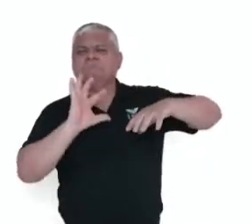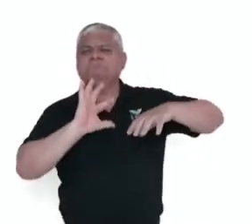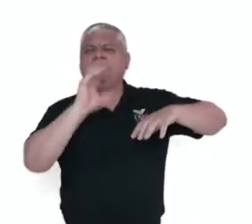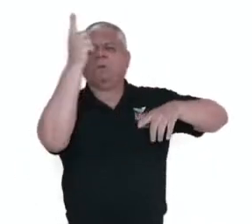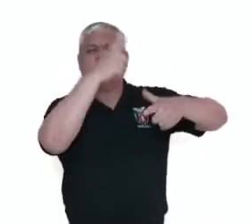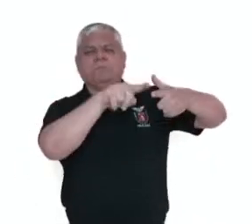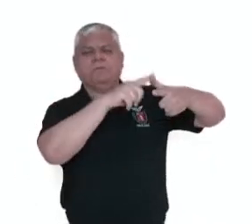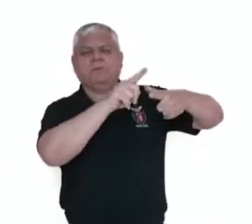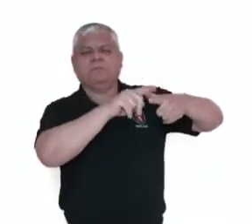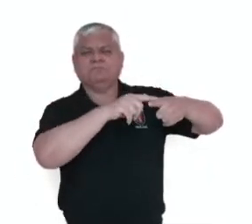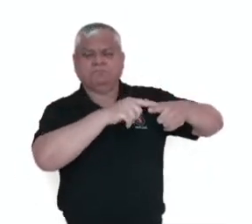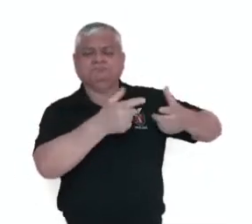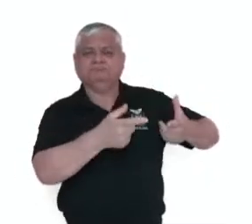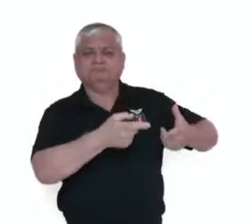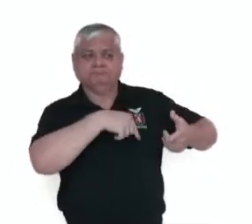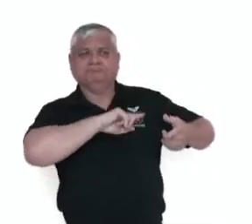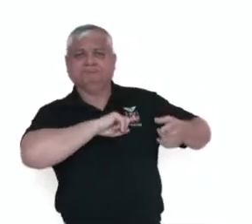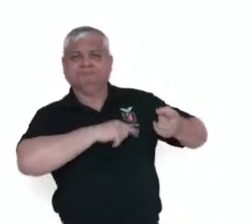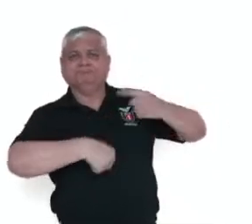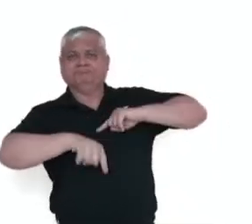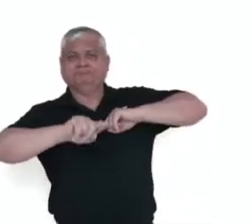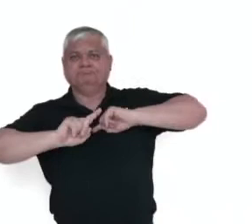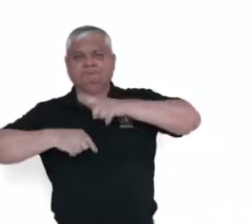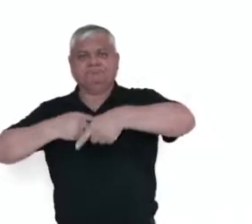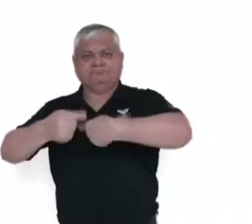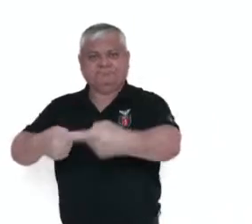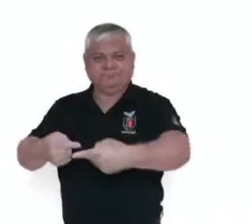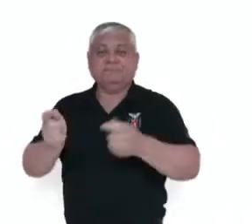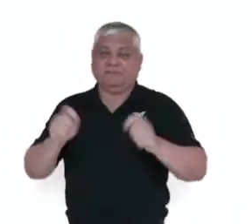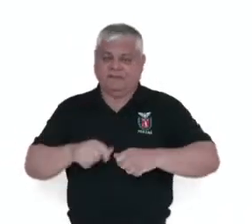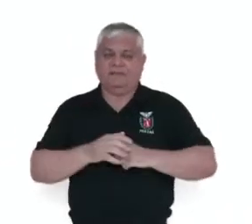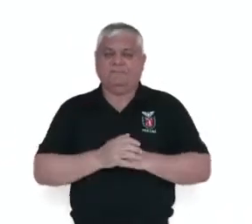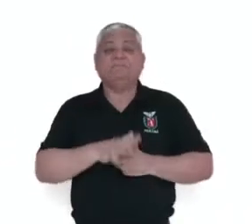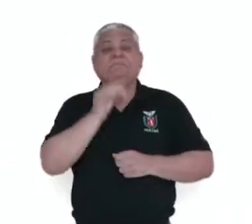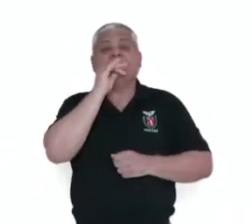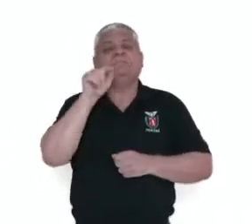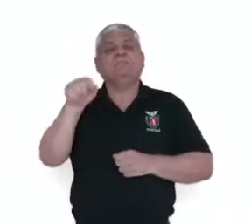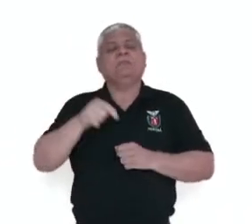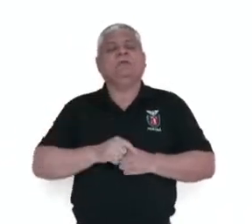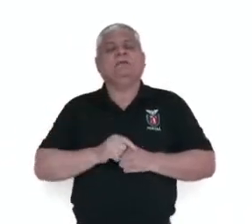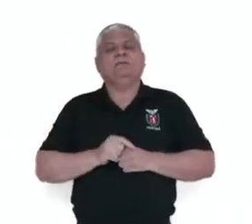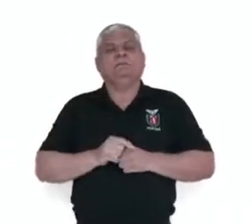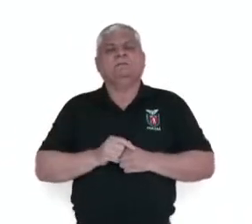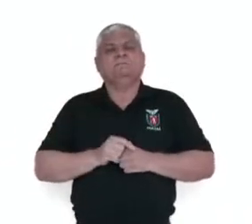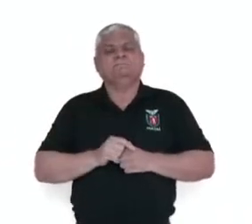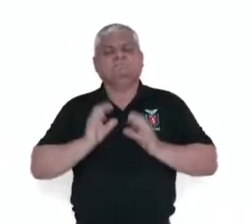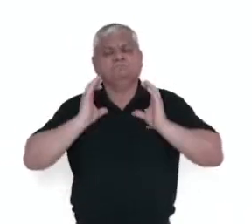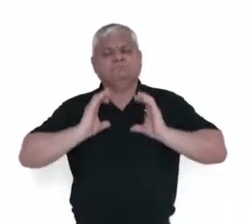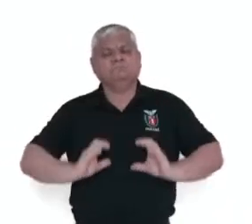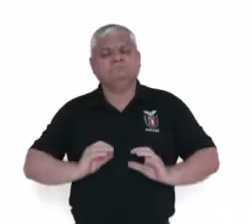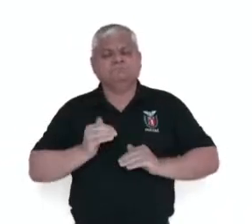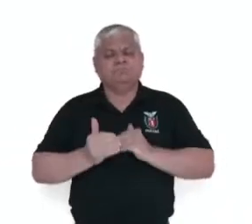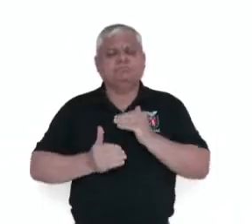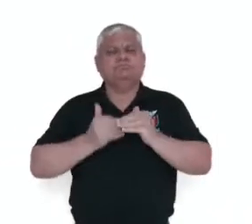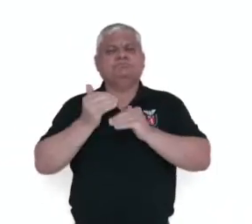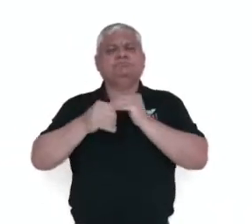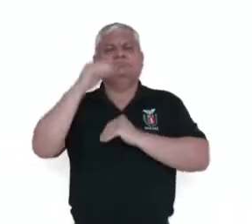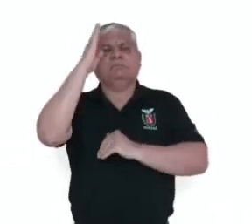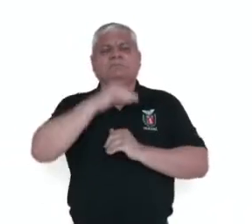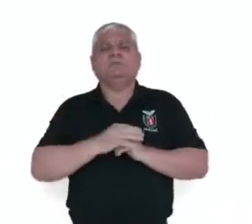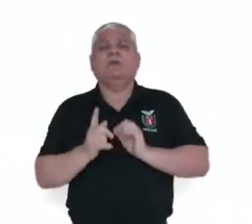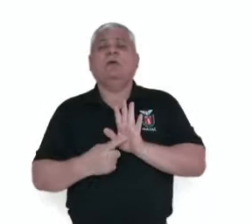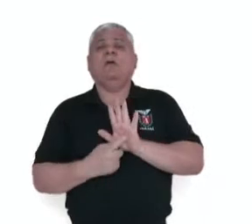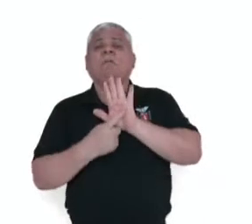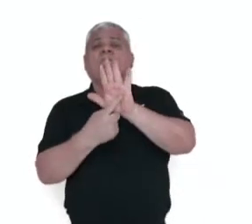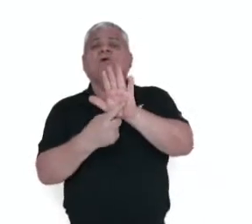comigo, Betinho. Considerando o processo de construção da cidadania no Brasil, aponte um problema social que